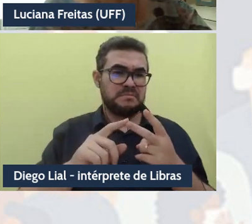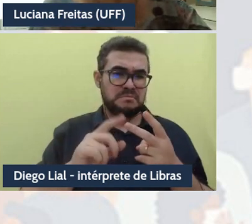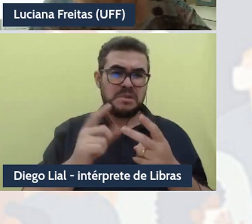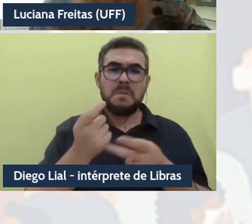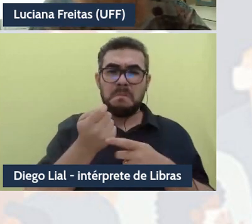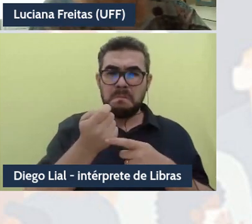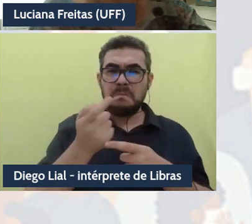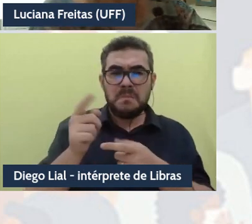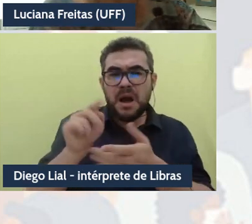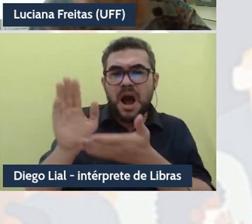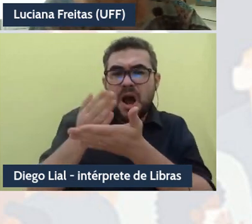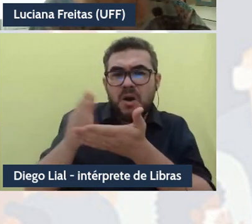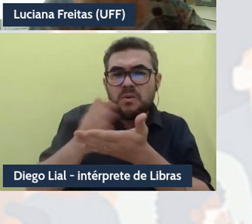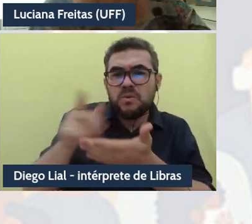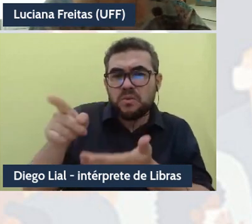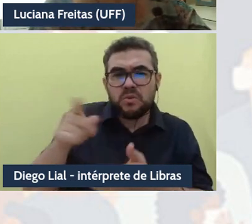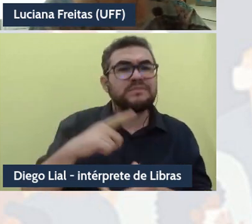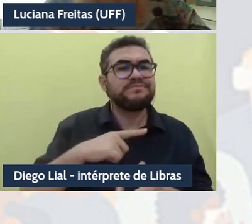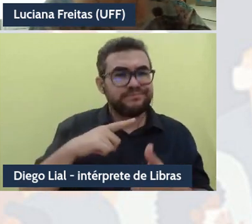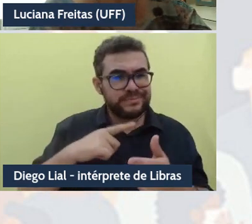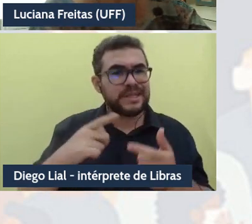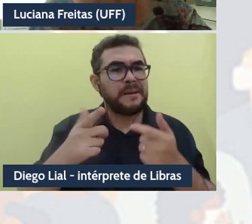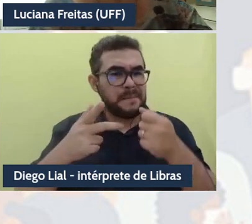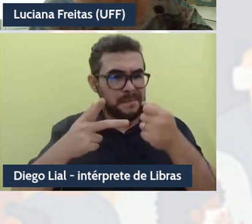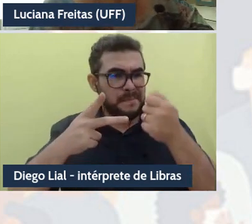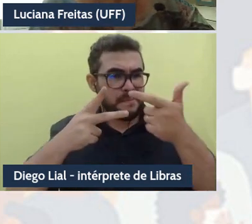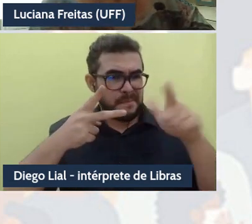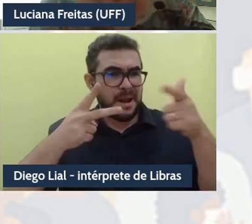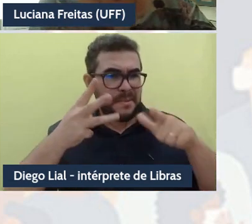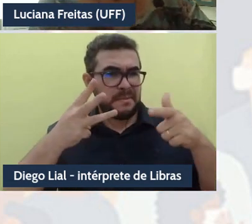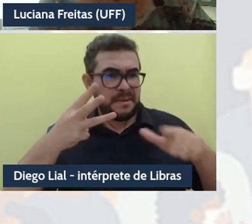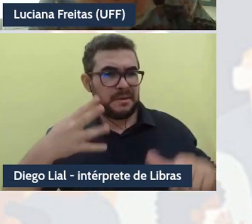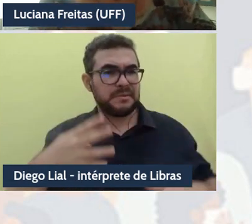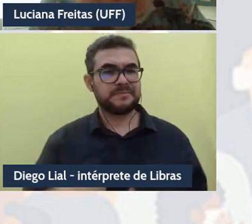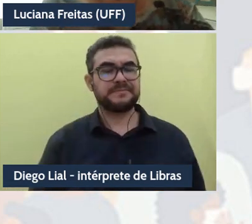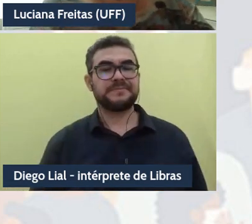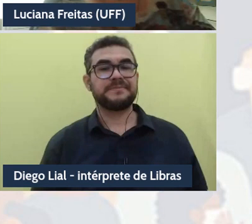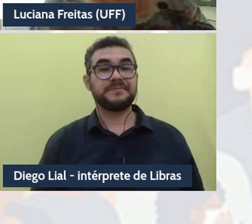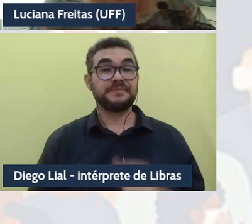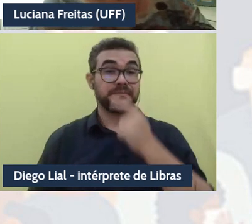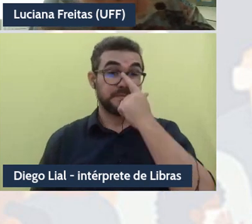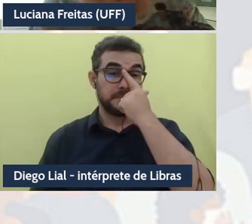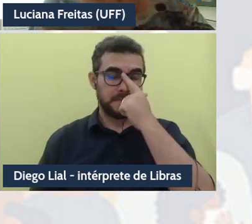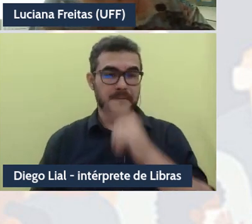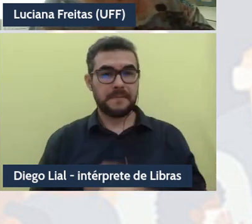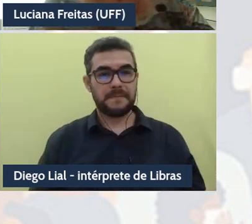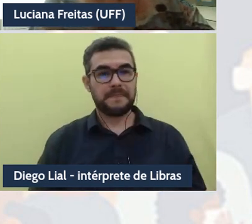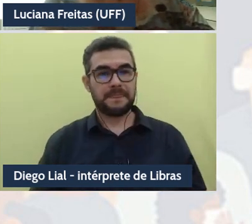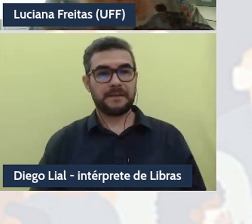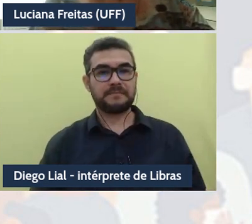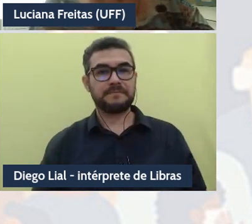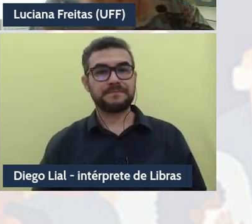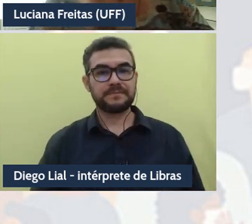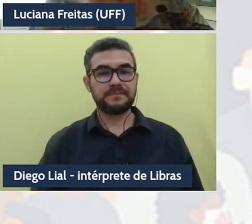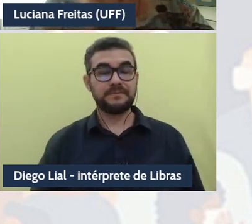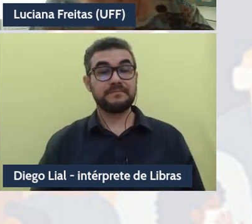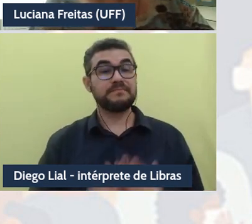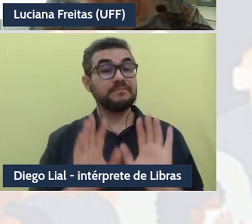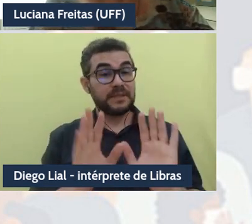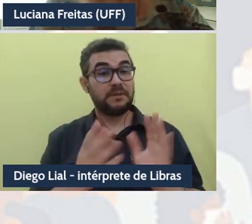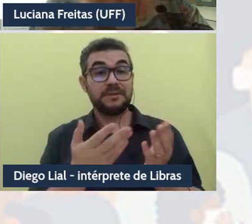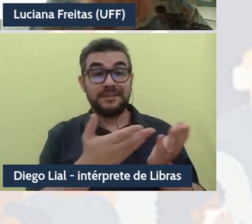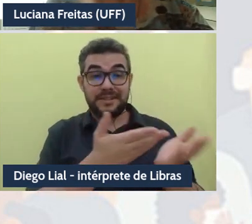nisso. Há mais do que isso, né? E o que é, segundo o